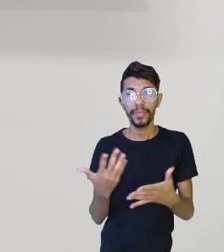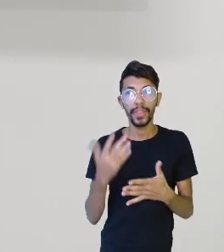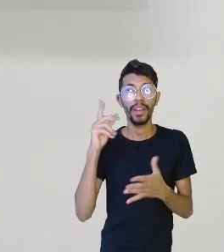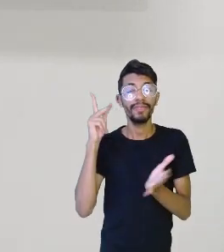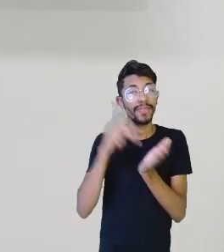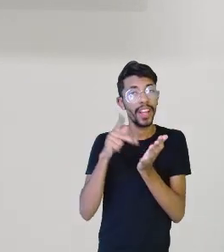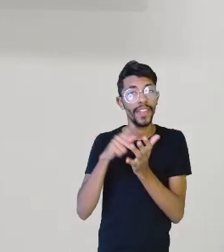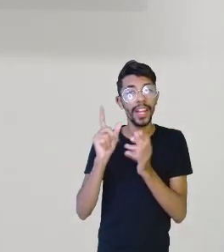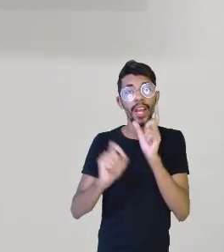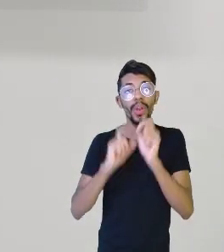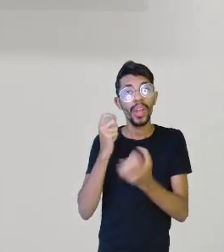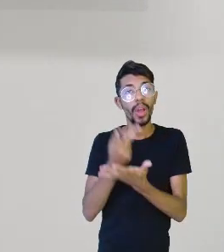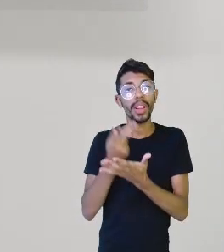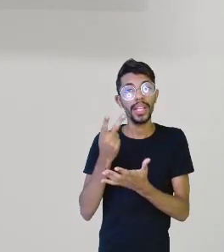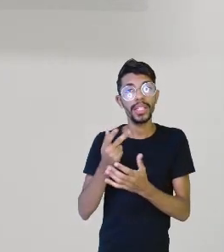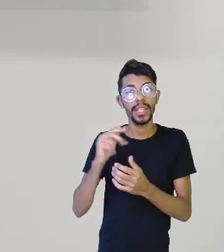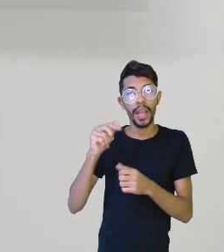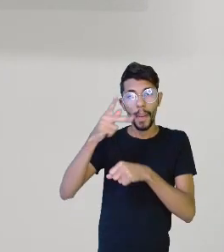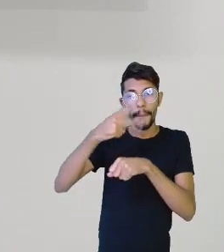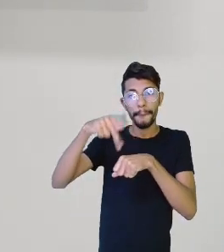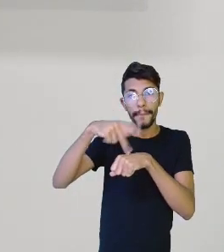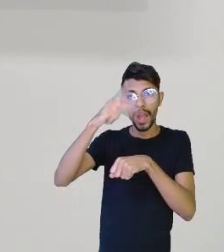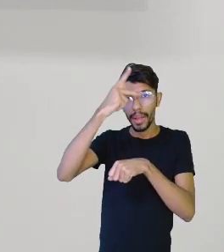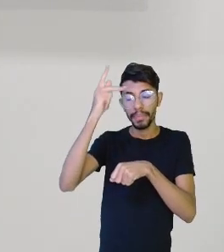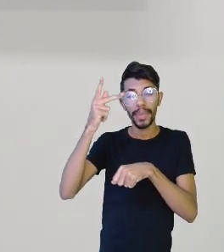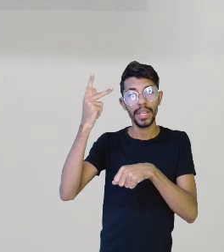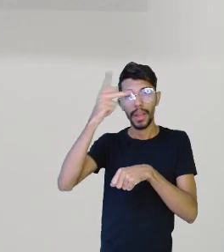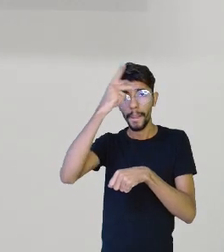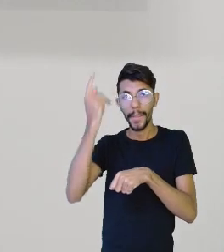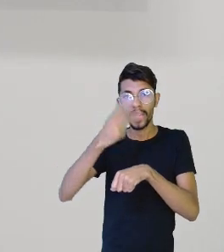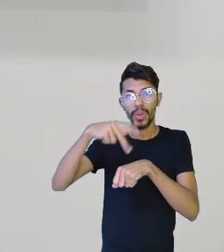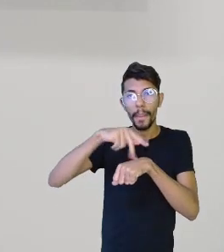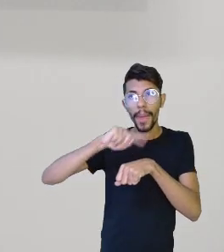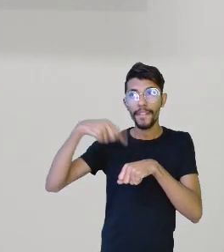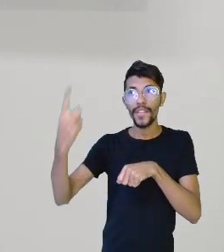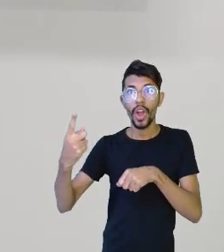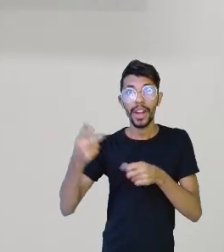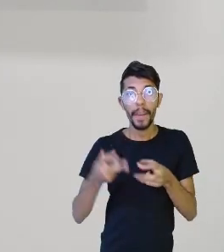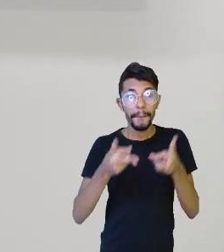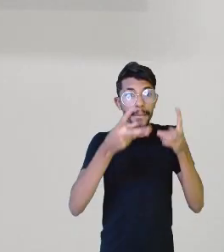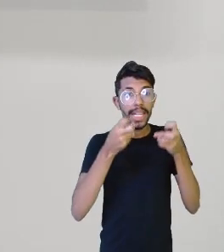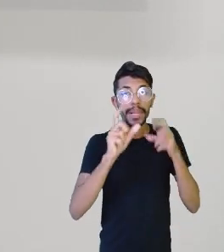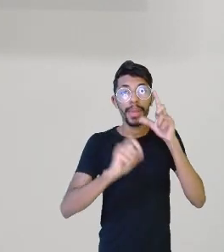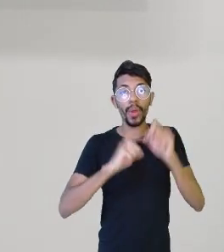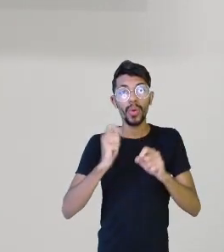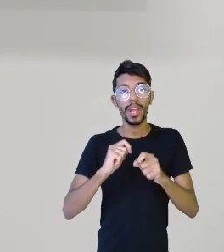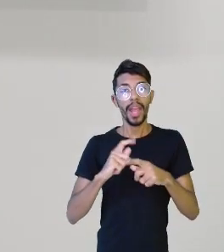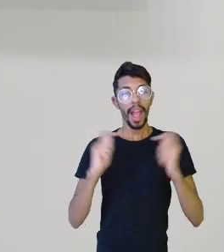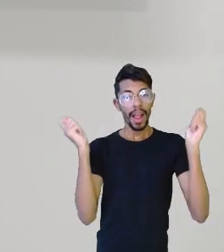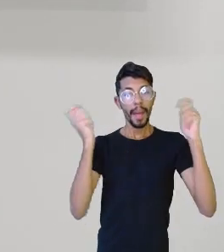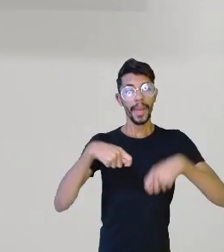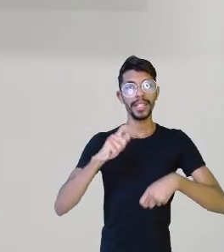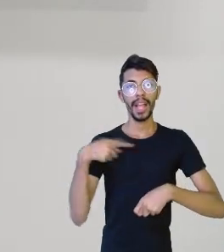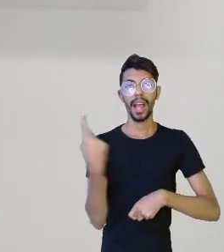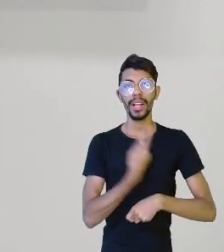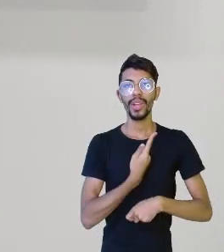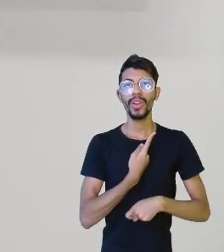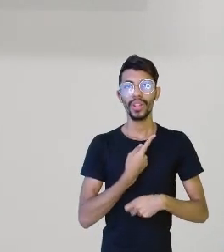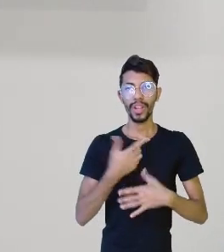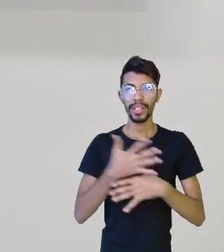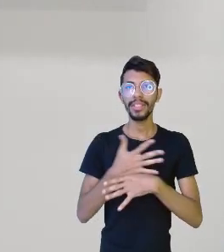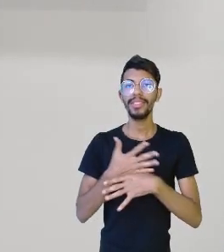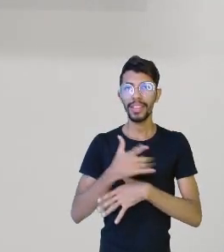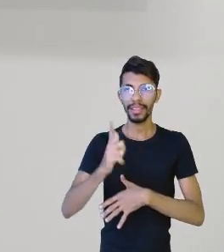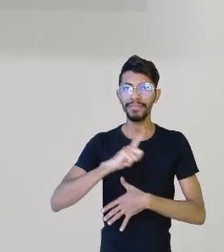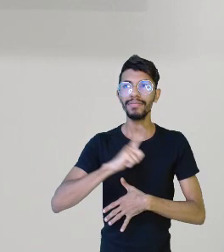tinha. Então, agora a gente vai passear pela nossa cidade, eu estou aqui já preparada, e a gente